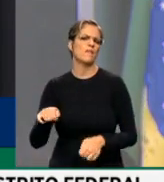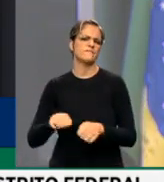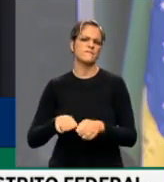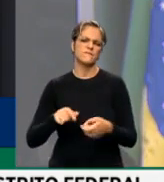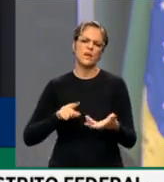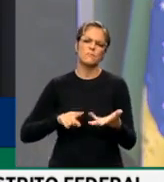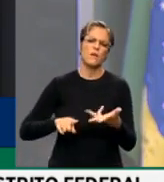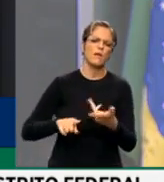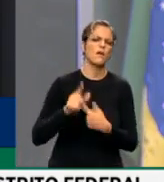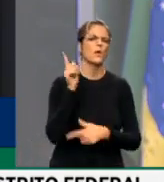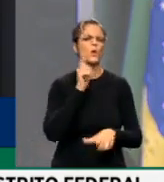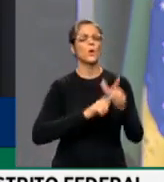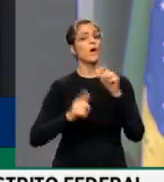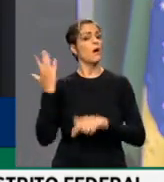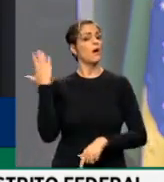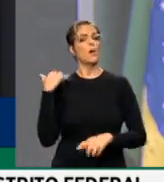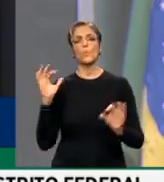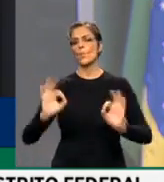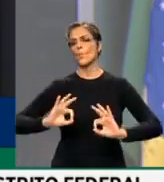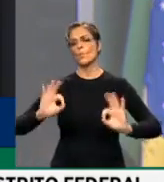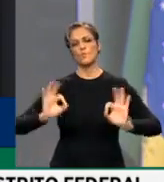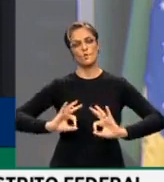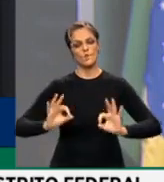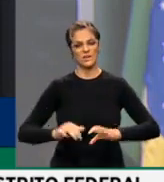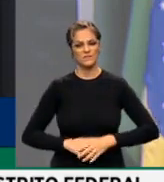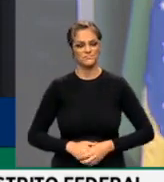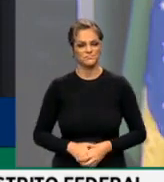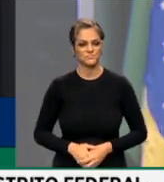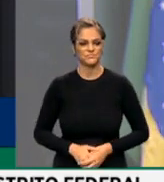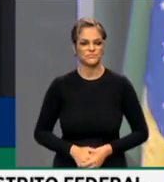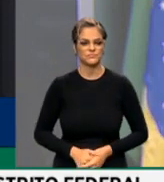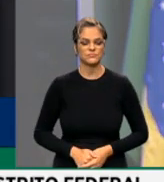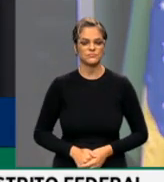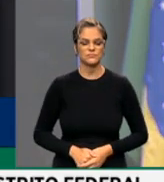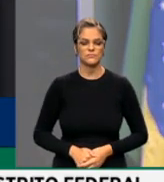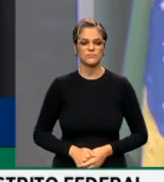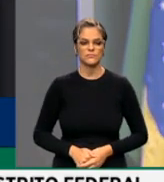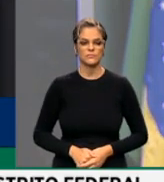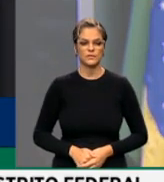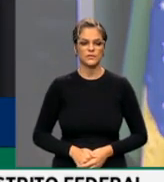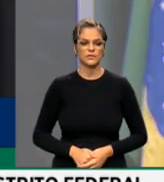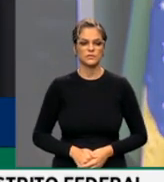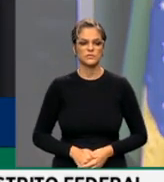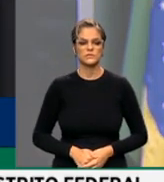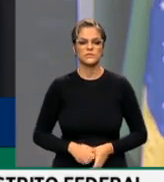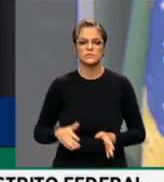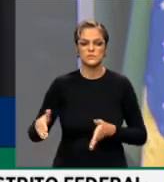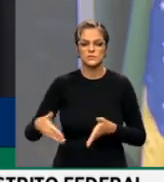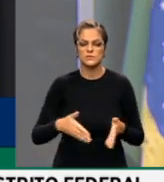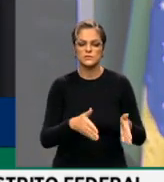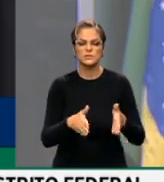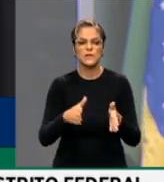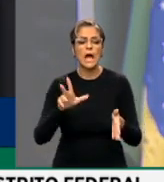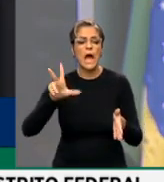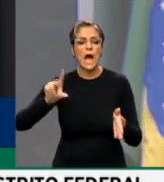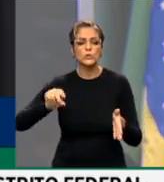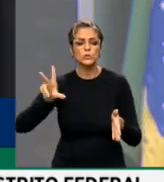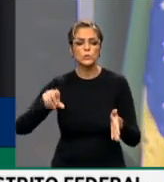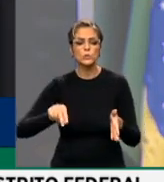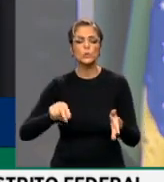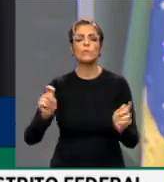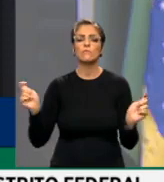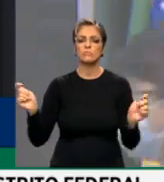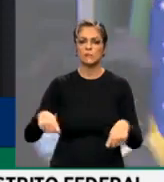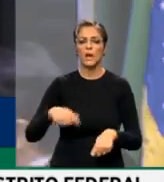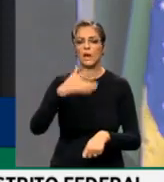Júlio fez, que não existia na cidade. Foram quilômetros e quilômetros de faixa azul, possibilitando a população